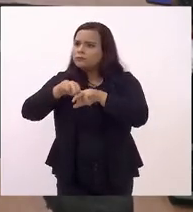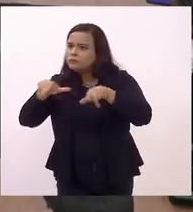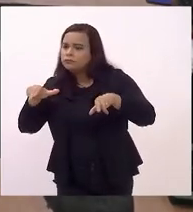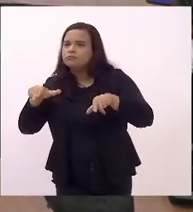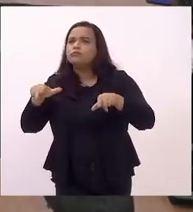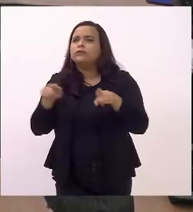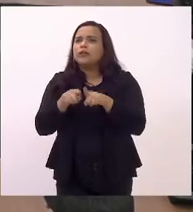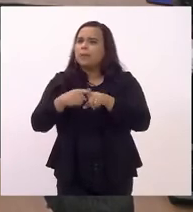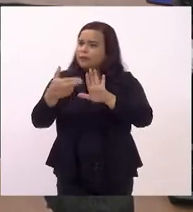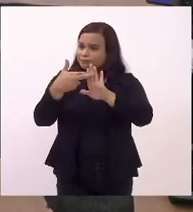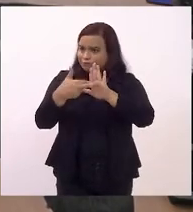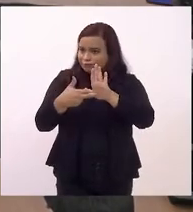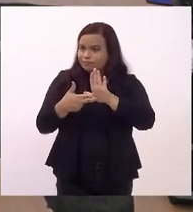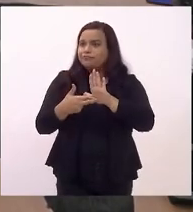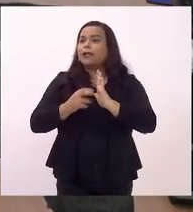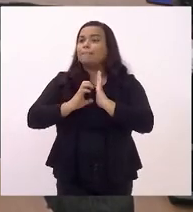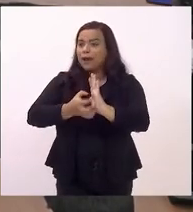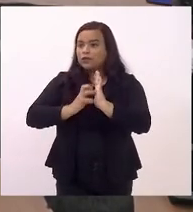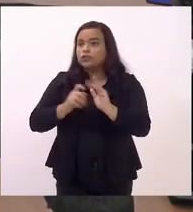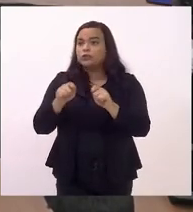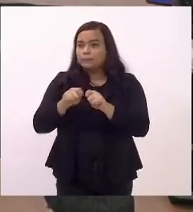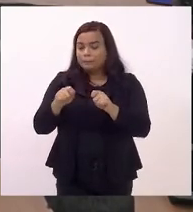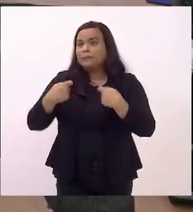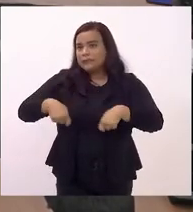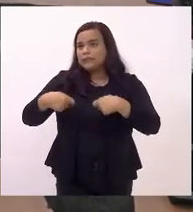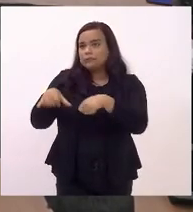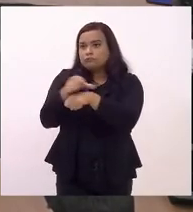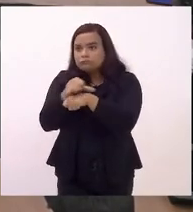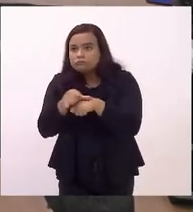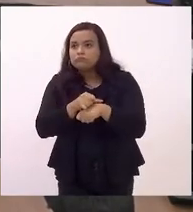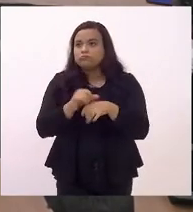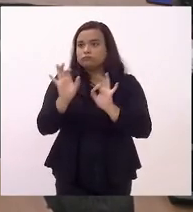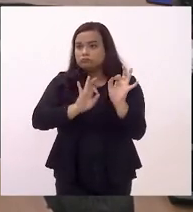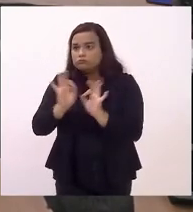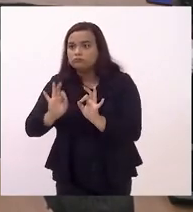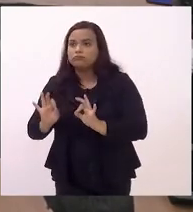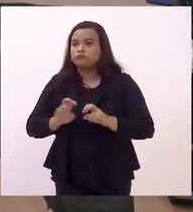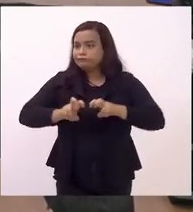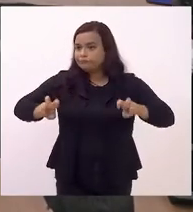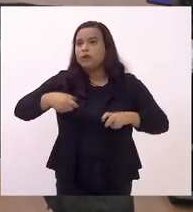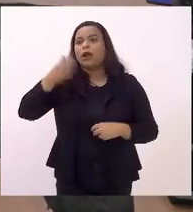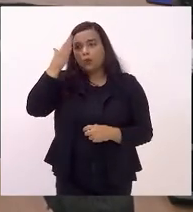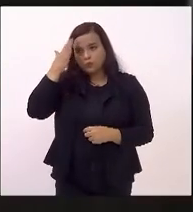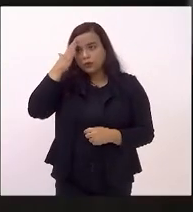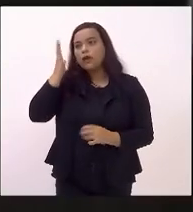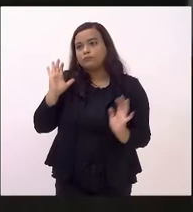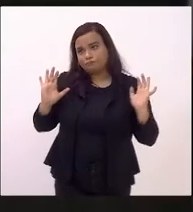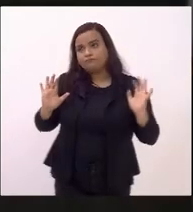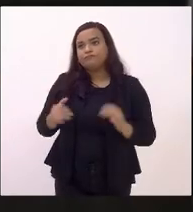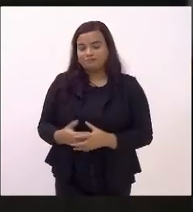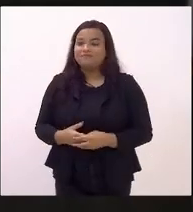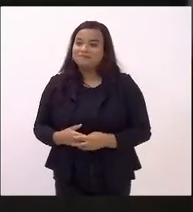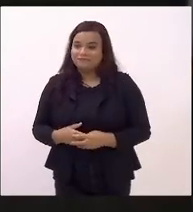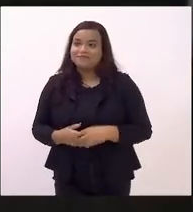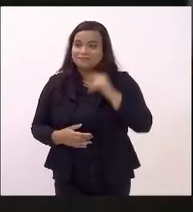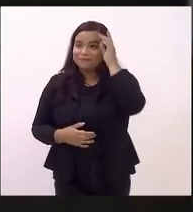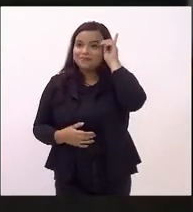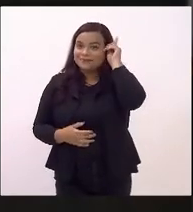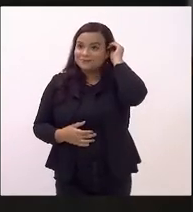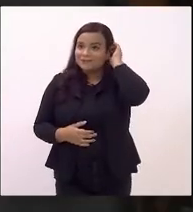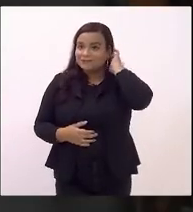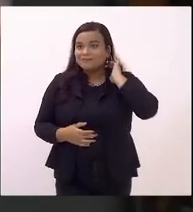compreendo que o partido tem que fazer as suas composições. Também entendo isso. né? Mas